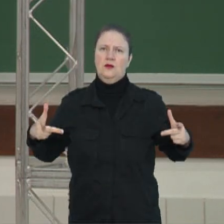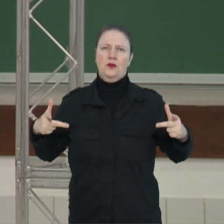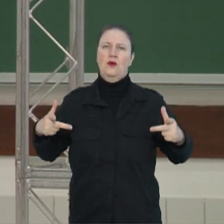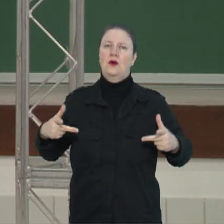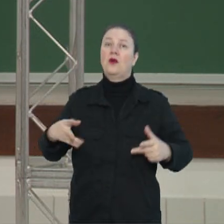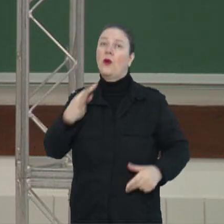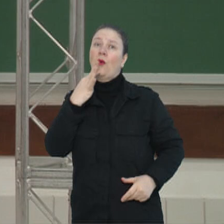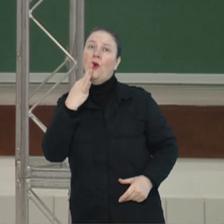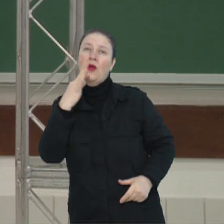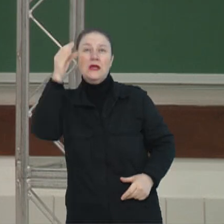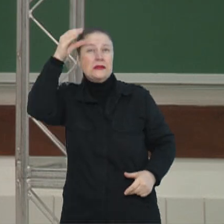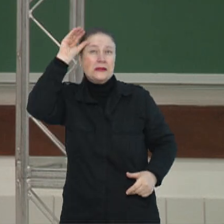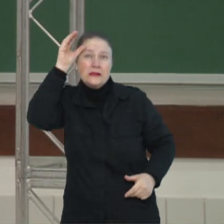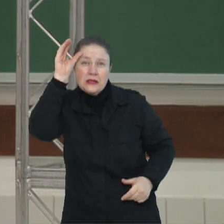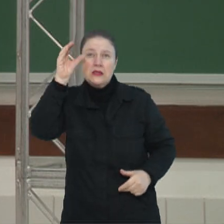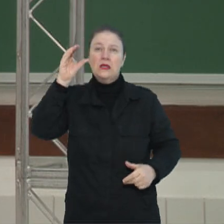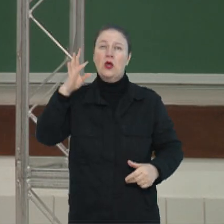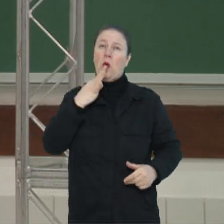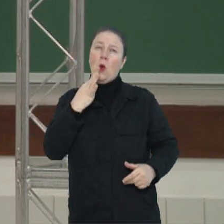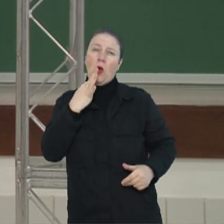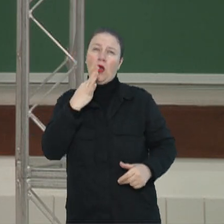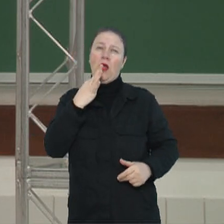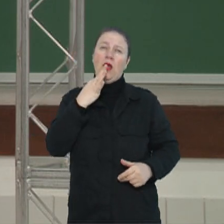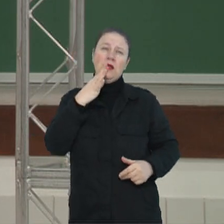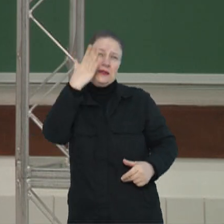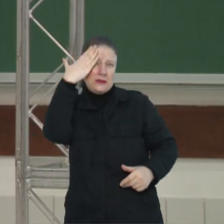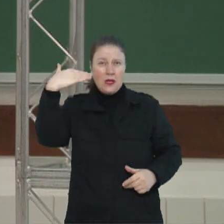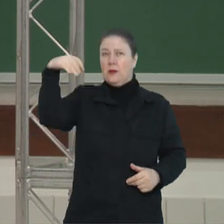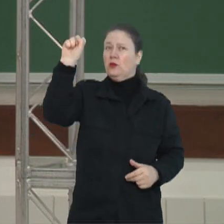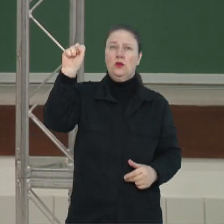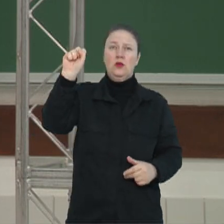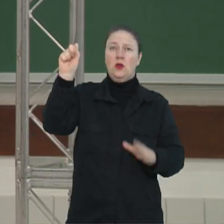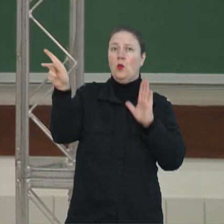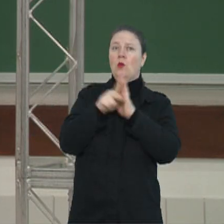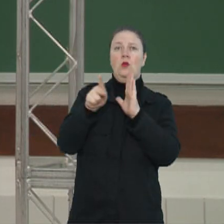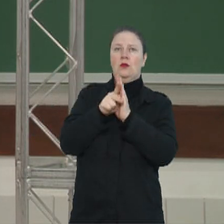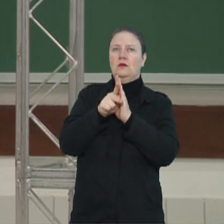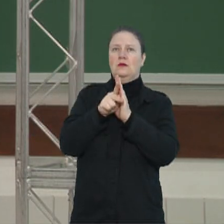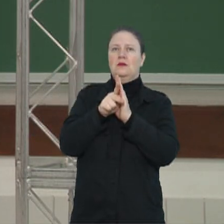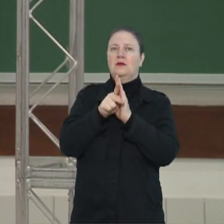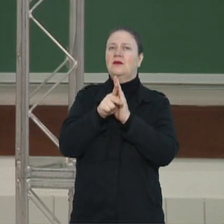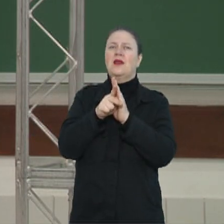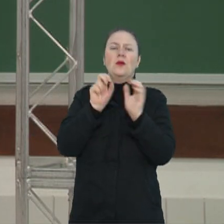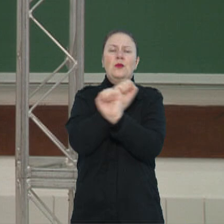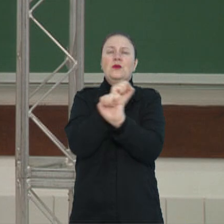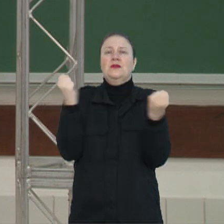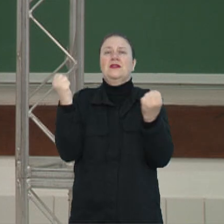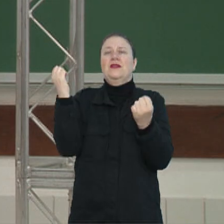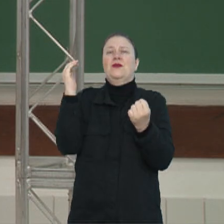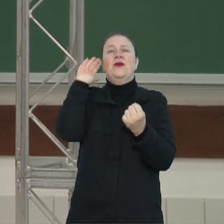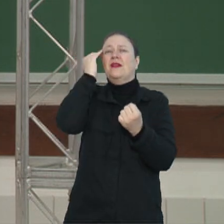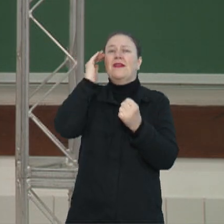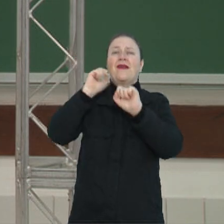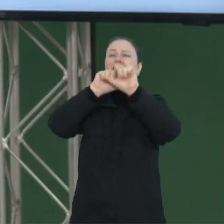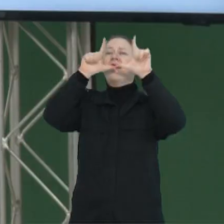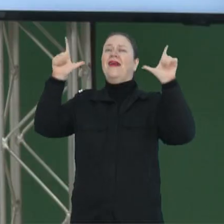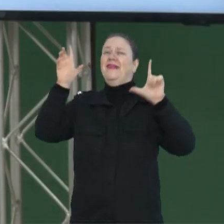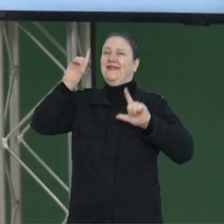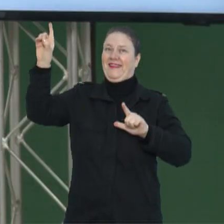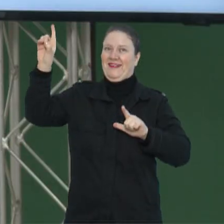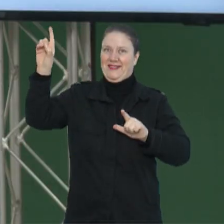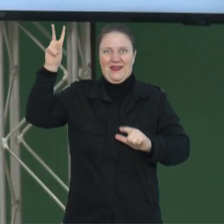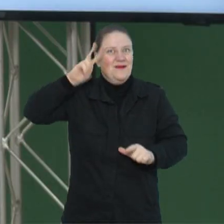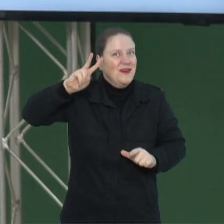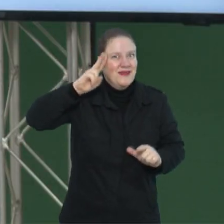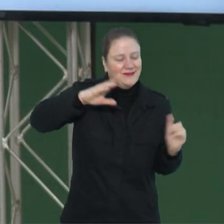né, coisas que o ser humano não possui, então jamais a gente teria a compreensão inteira do que é Deus, perfeito? Então essa é uma história, né, que é